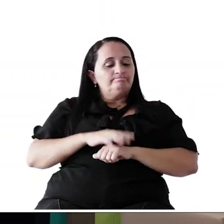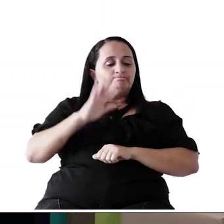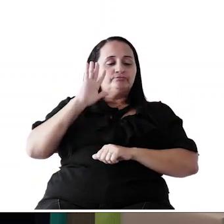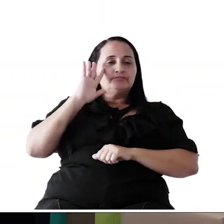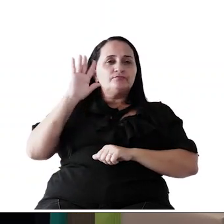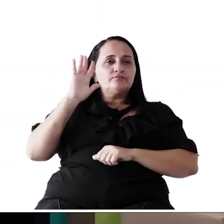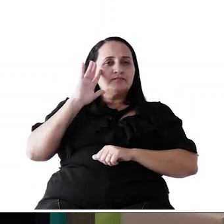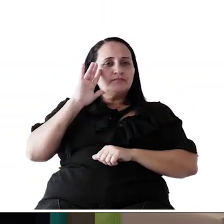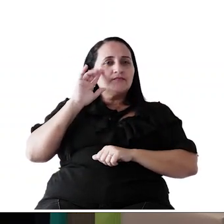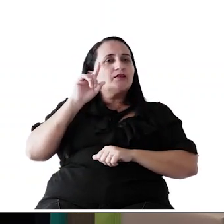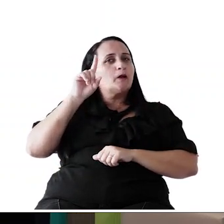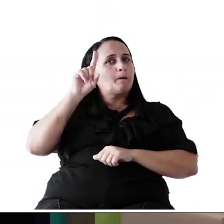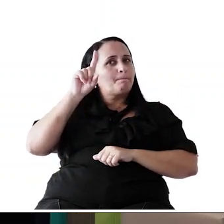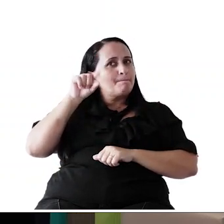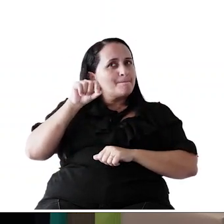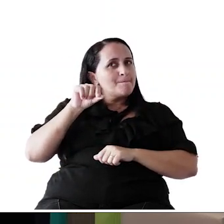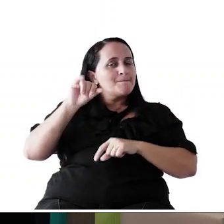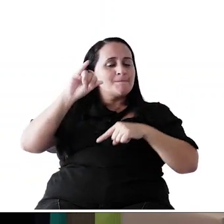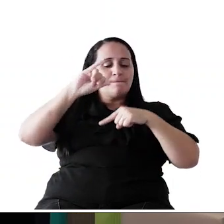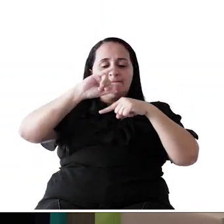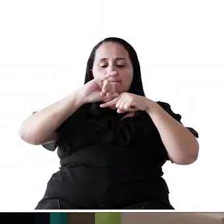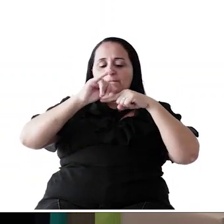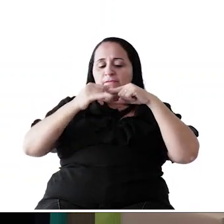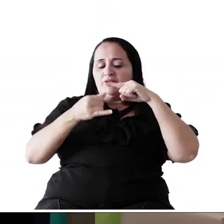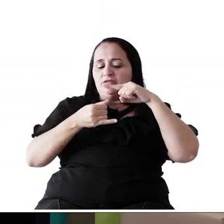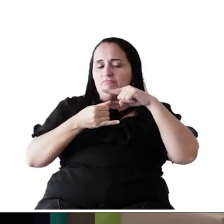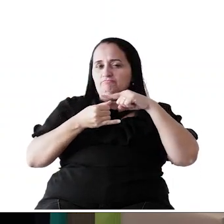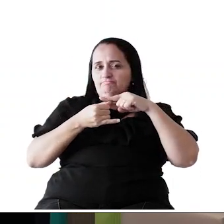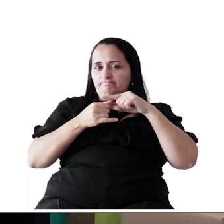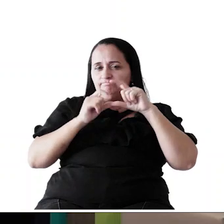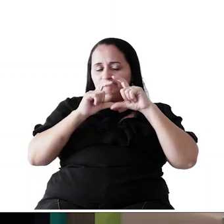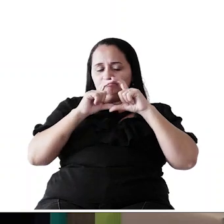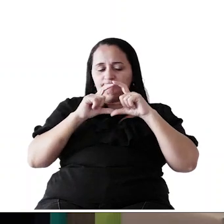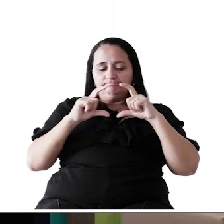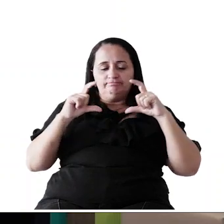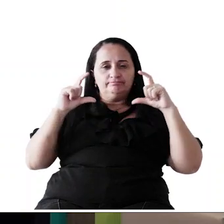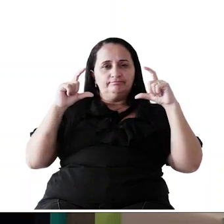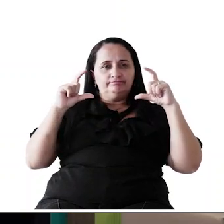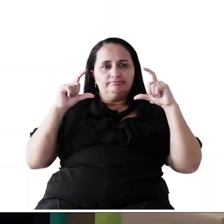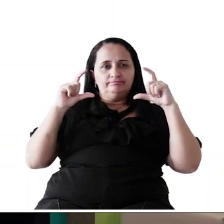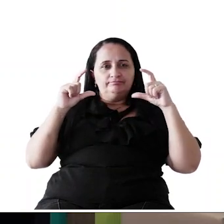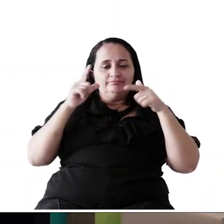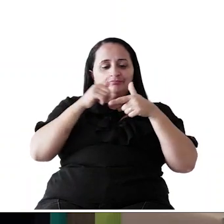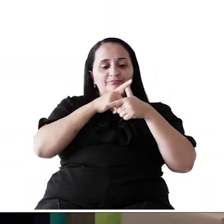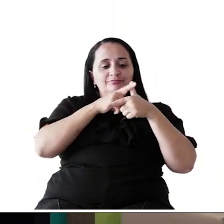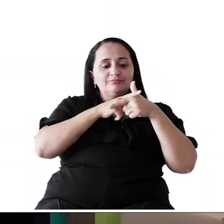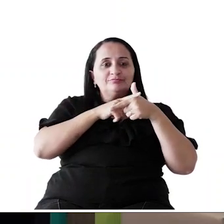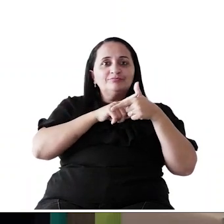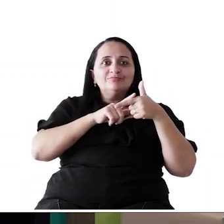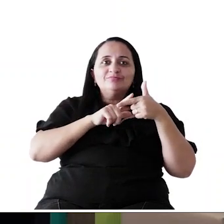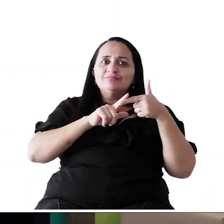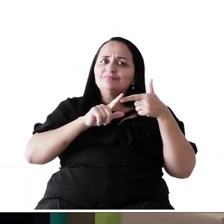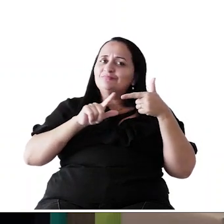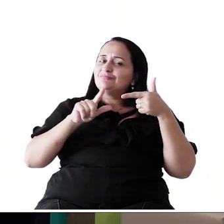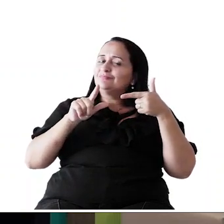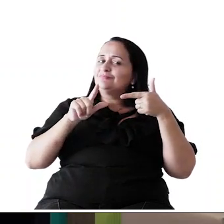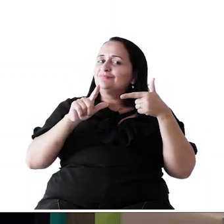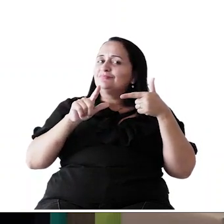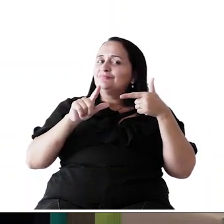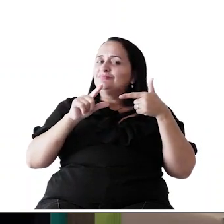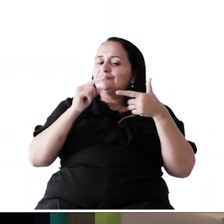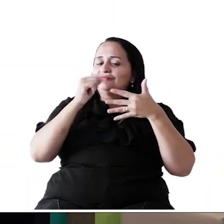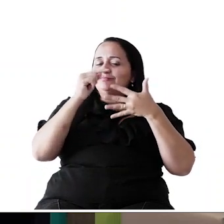de um número inteiro, de algo que está inteiro, partido, né? Partido em